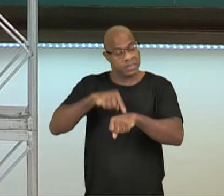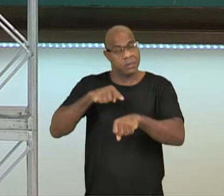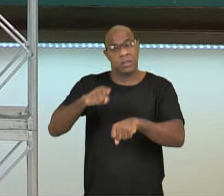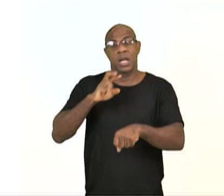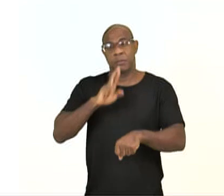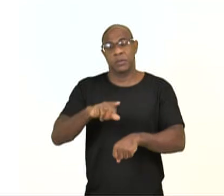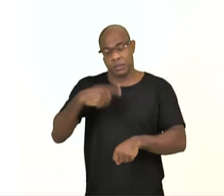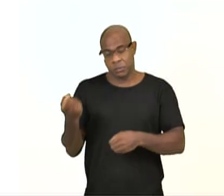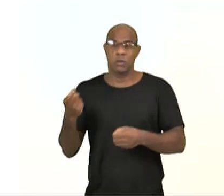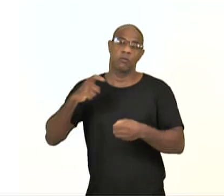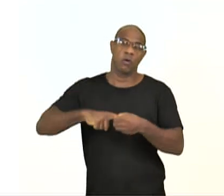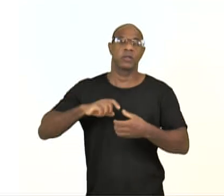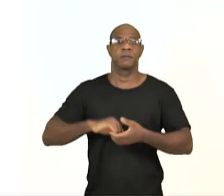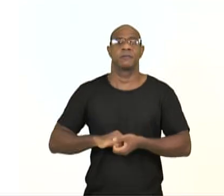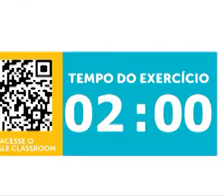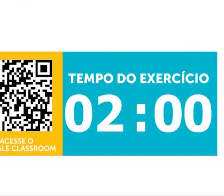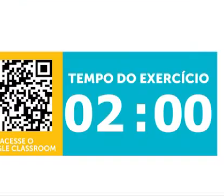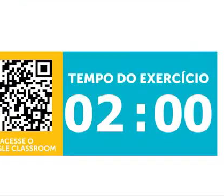para responder.